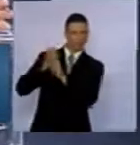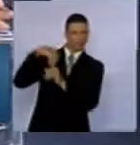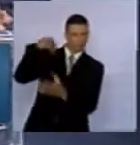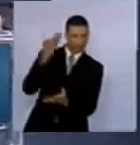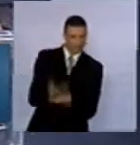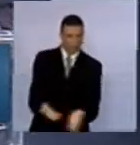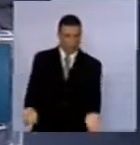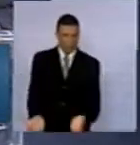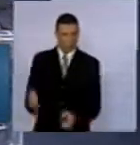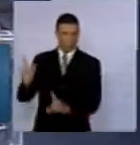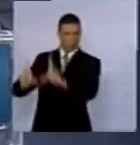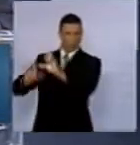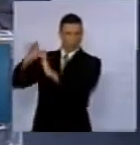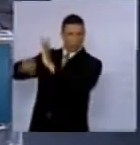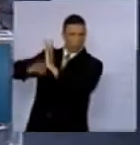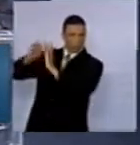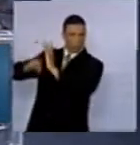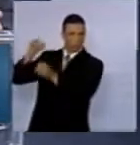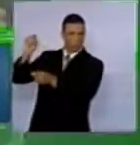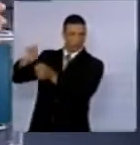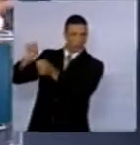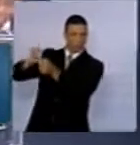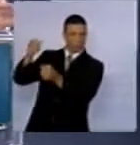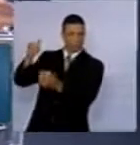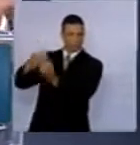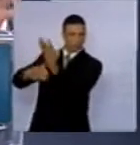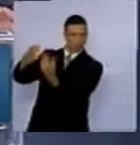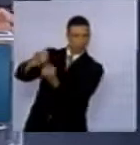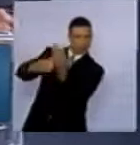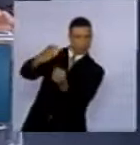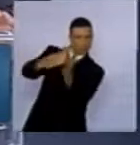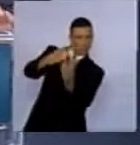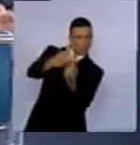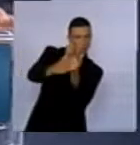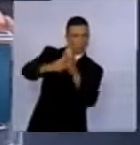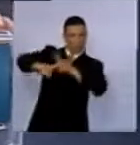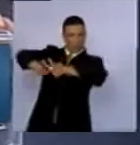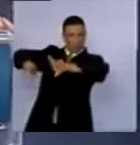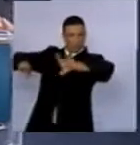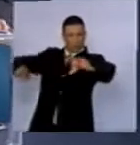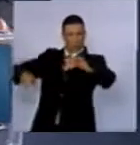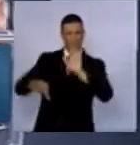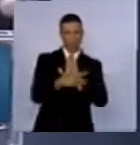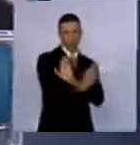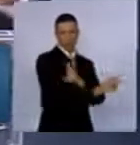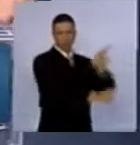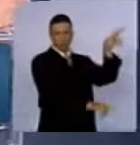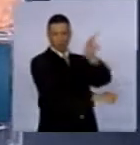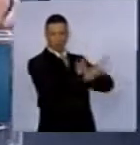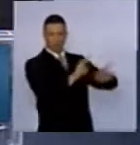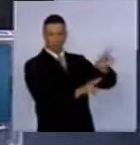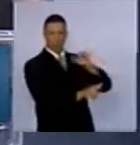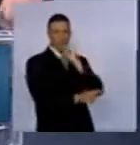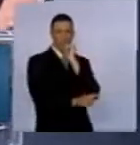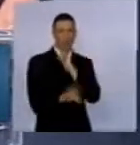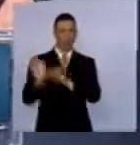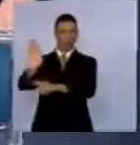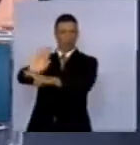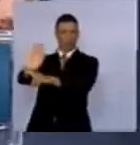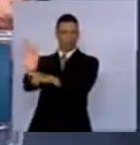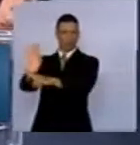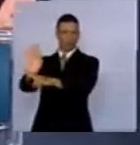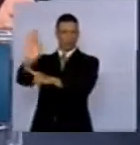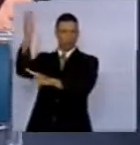produção nacional, nós vamos, de fato, começar a construir uma verdadeira indústria do audiovisual. Né, hoje o cinema brasileiro, graças a Deus,